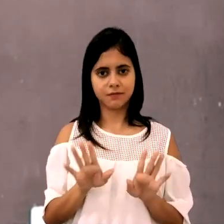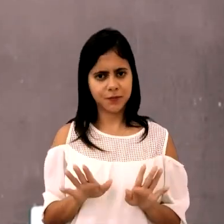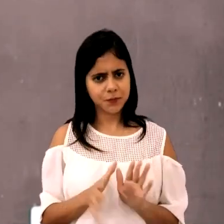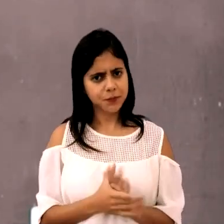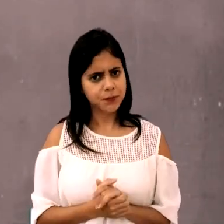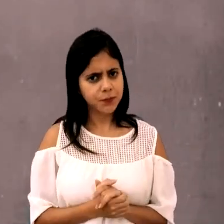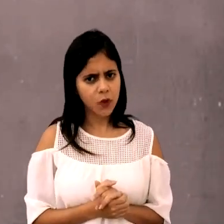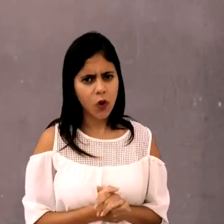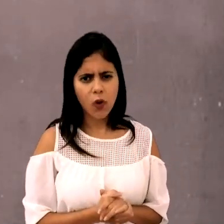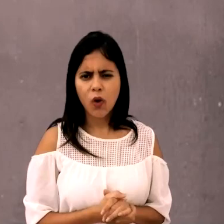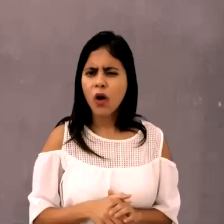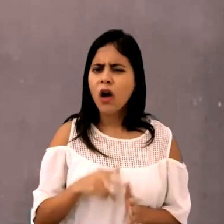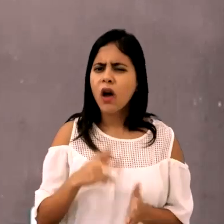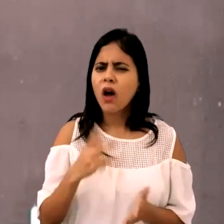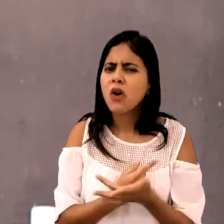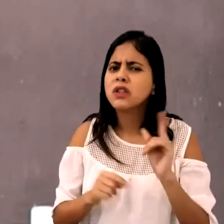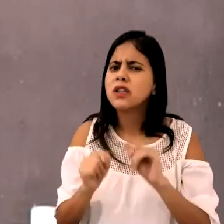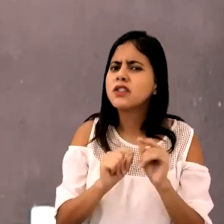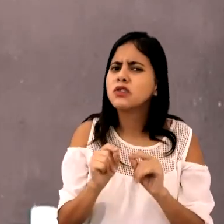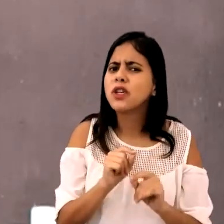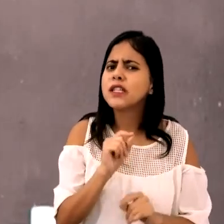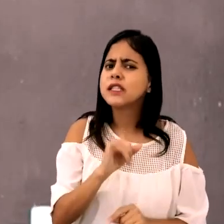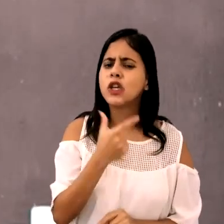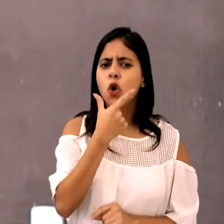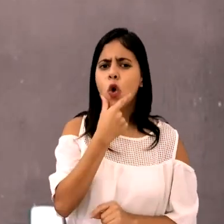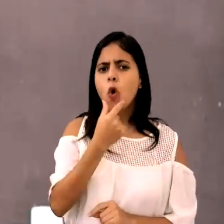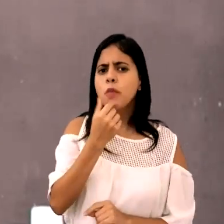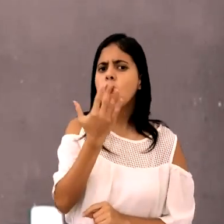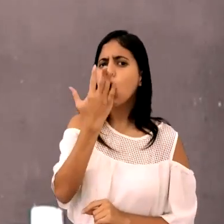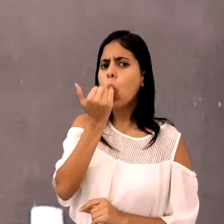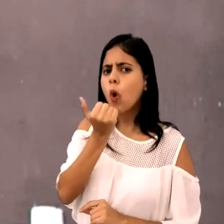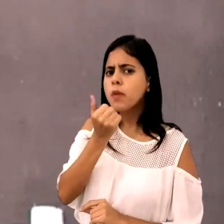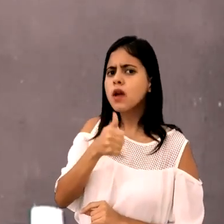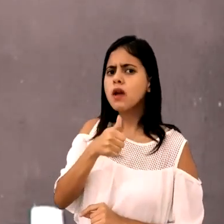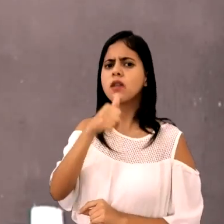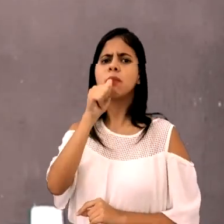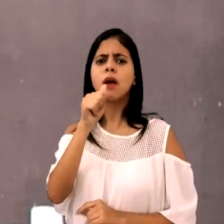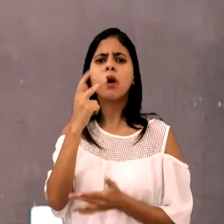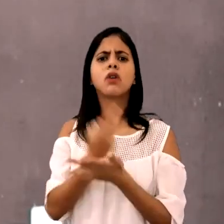O que é que acontece com o homem quando ele come e bebe? Não estou falando de embebedar, não.